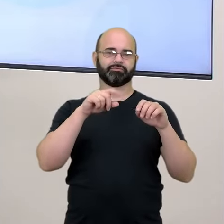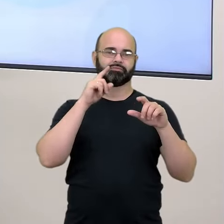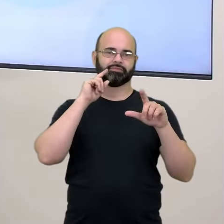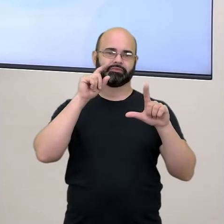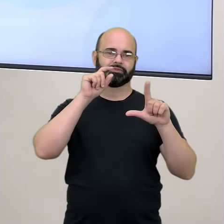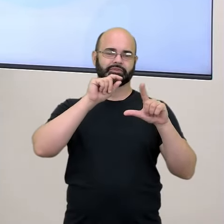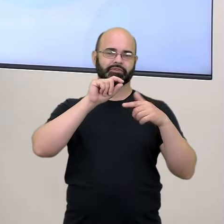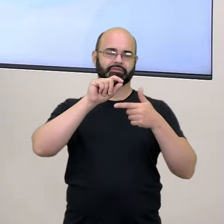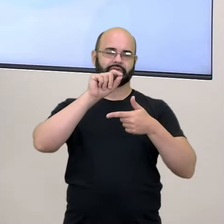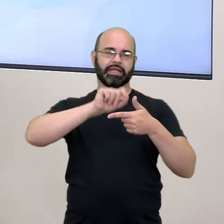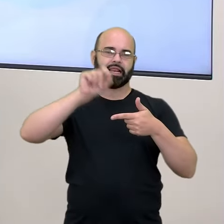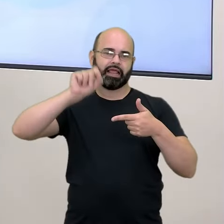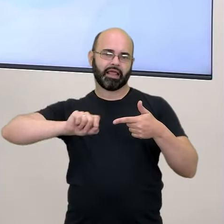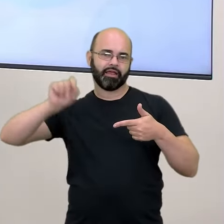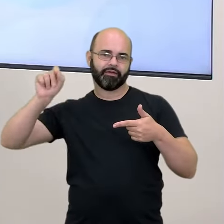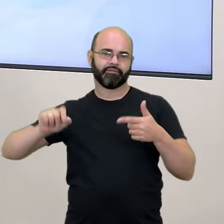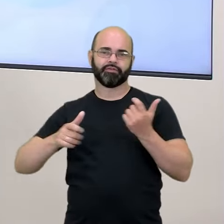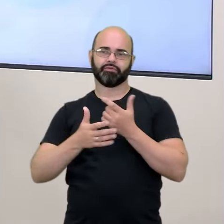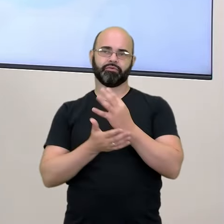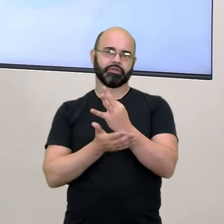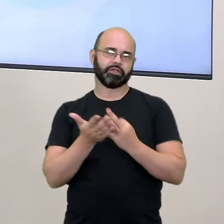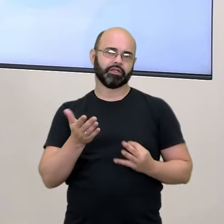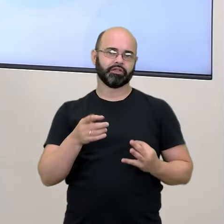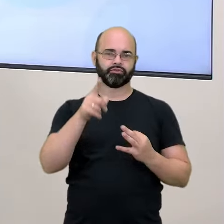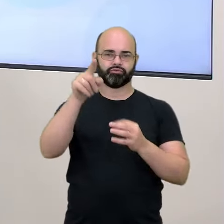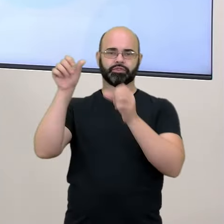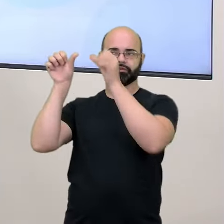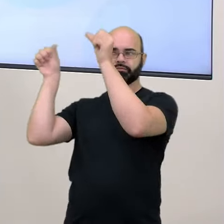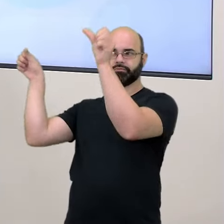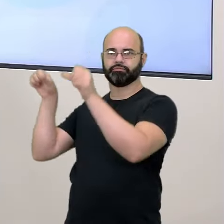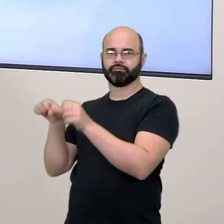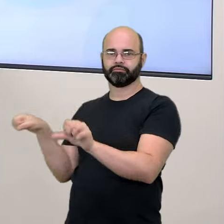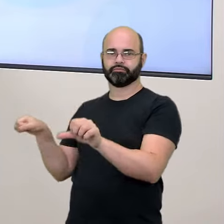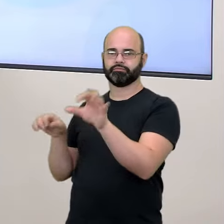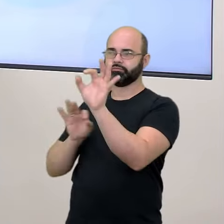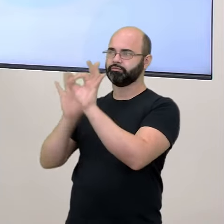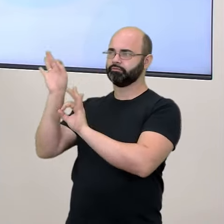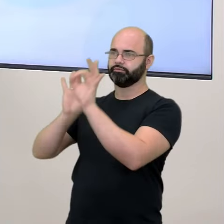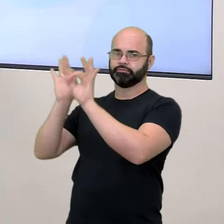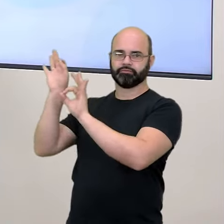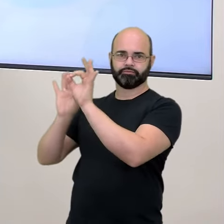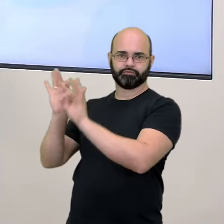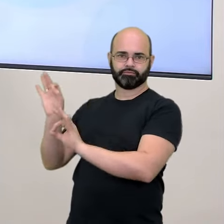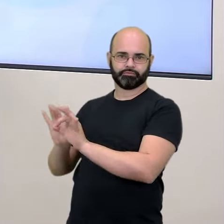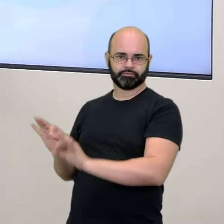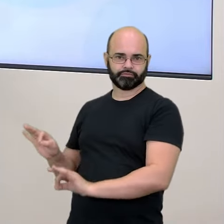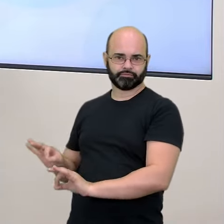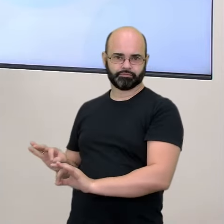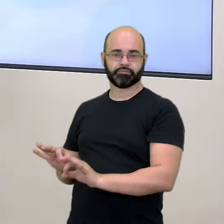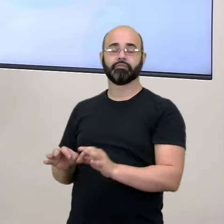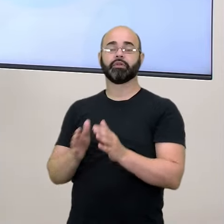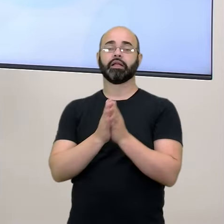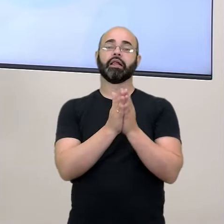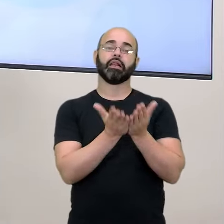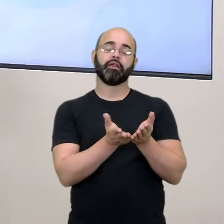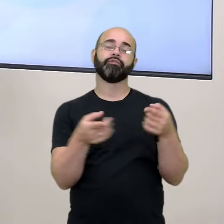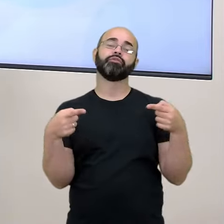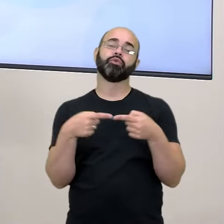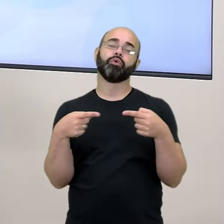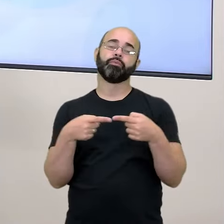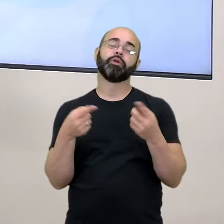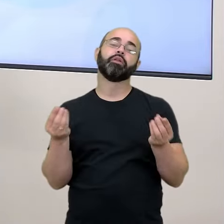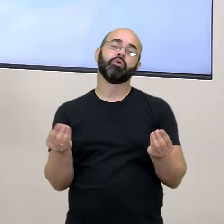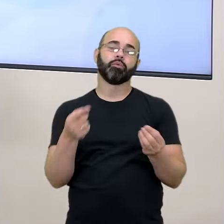no seu mural que você vem elaborando ao longo dessa atividade, você colocasse a relação entre esses livros e a